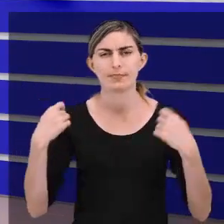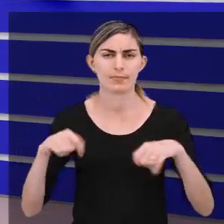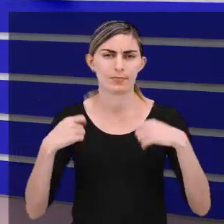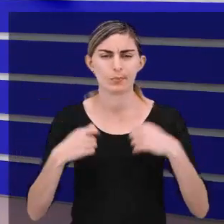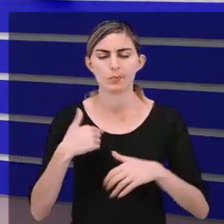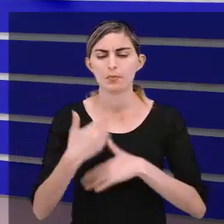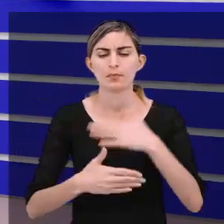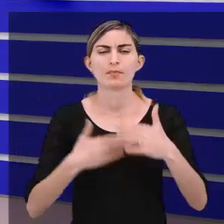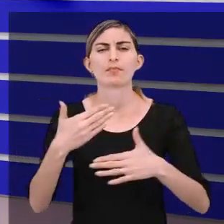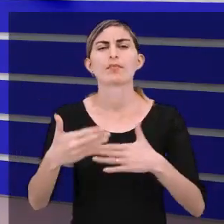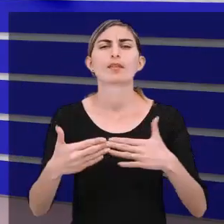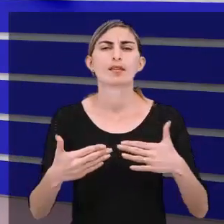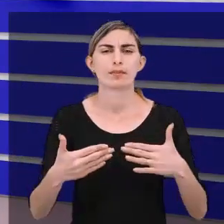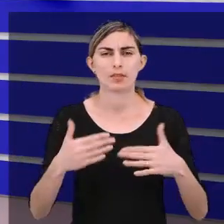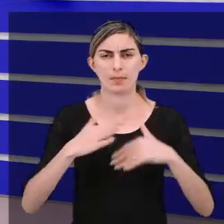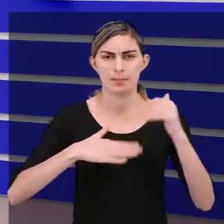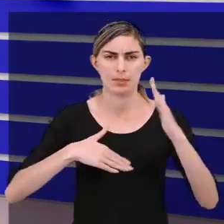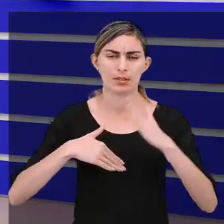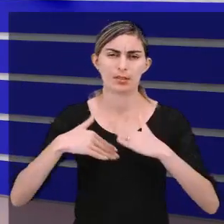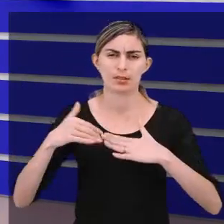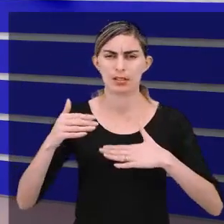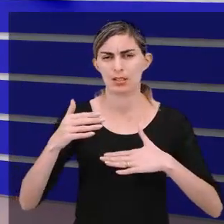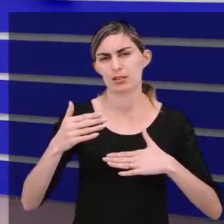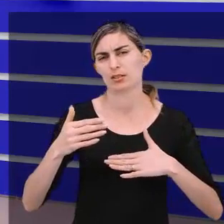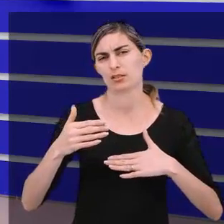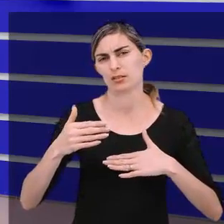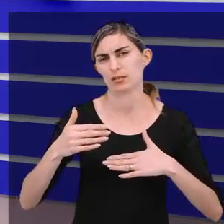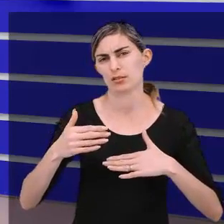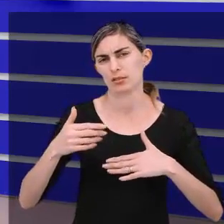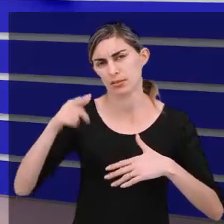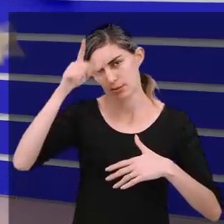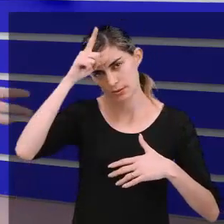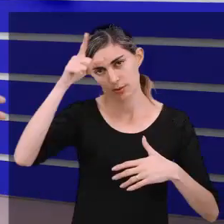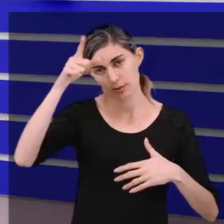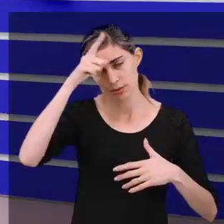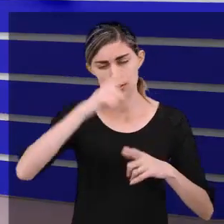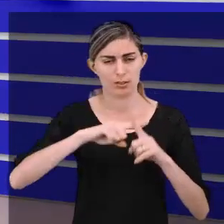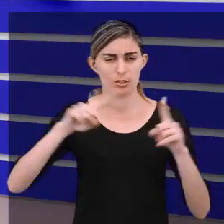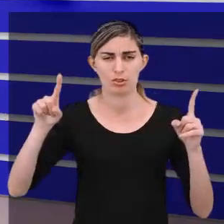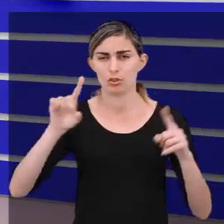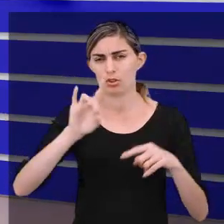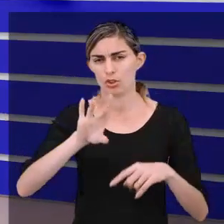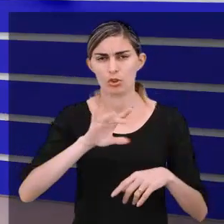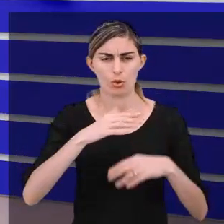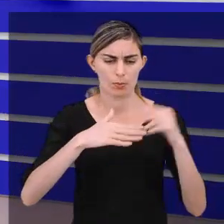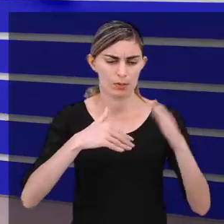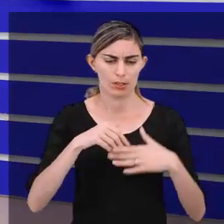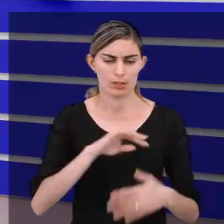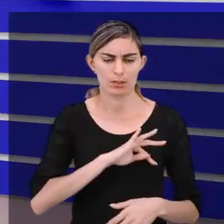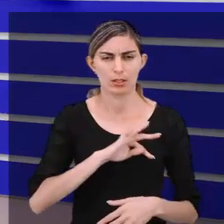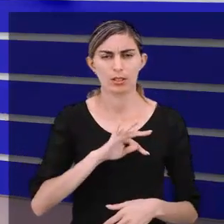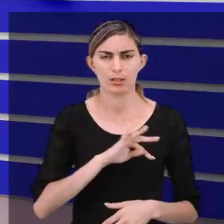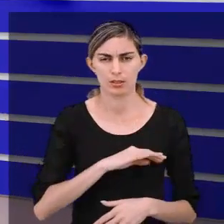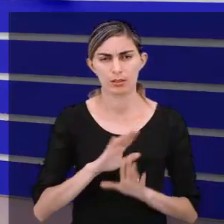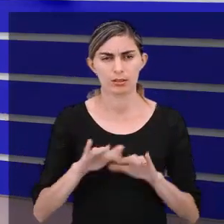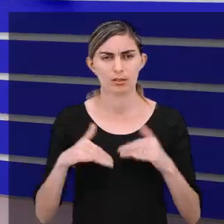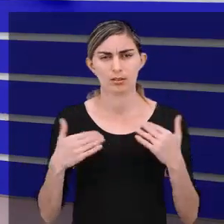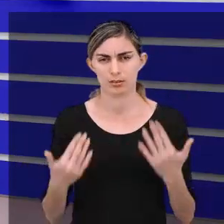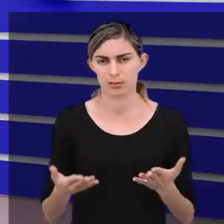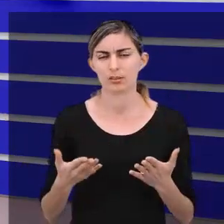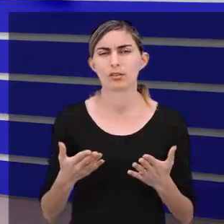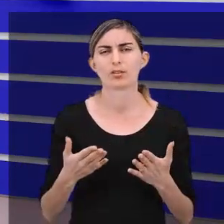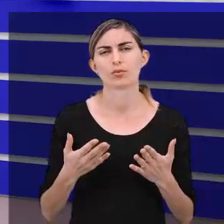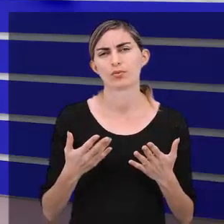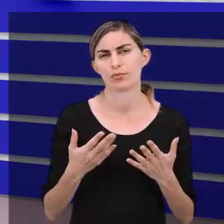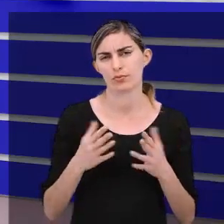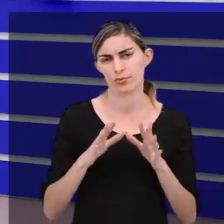precisar desenvolver habilidades, competências de liderança, além da competência técnica, né? Então, acho que fica